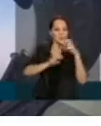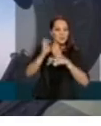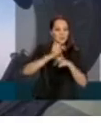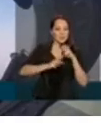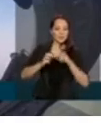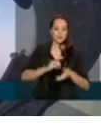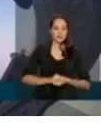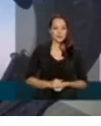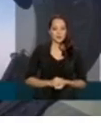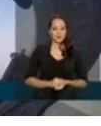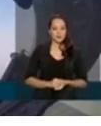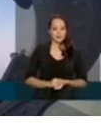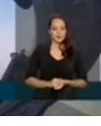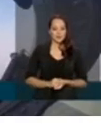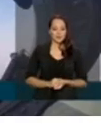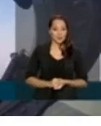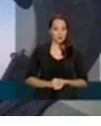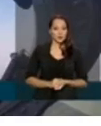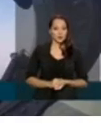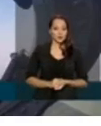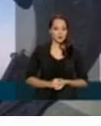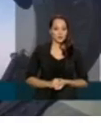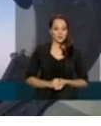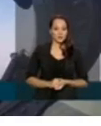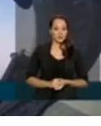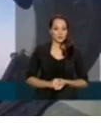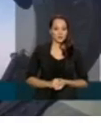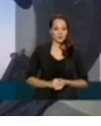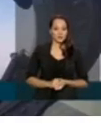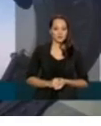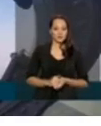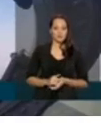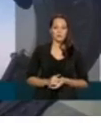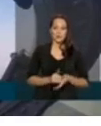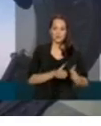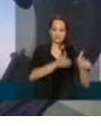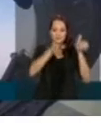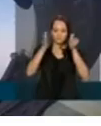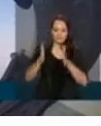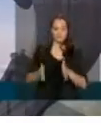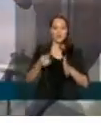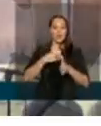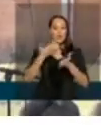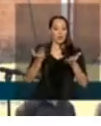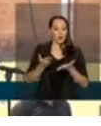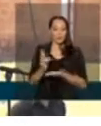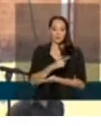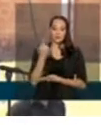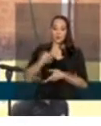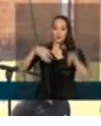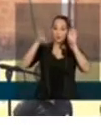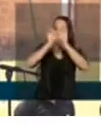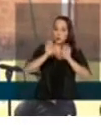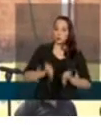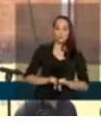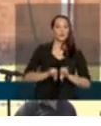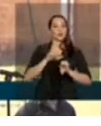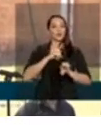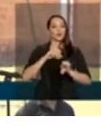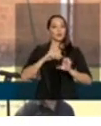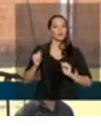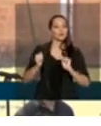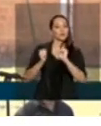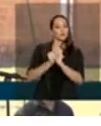nossa estrutura, temos o Departamento de Controle de Espaço Aéreo, o DECEA, órgão que materializa a conjunção